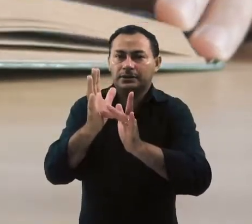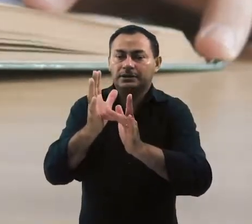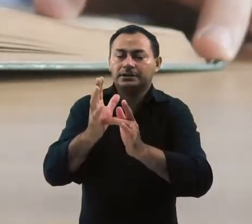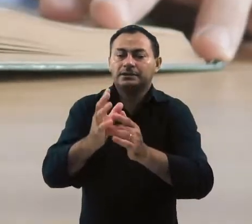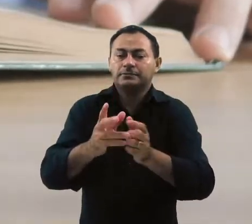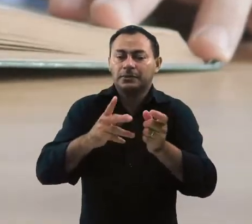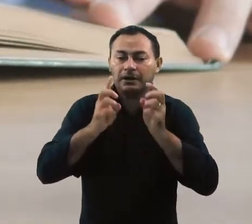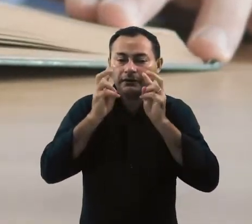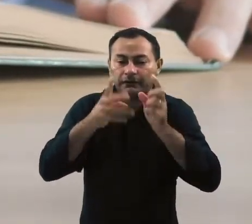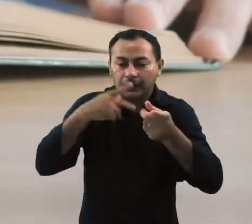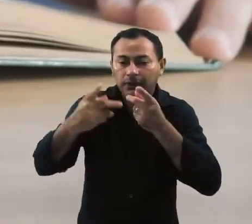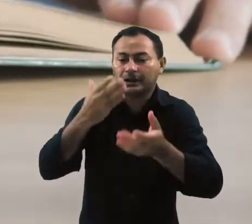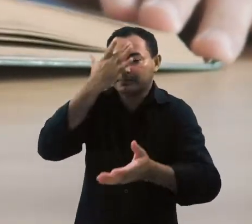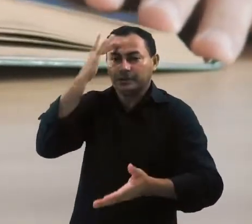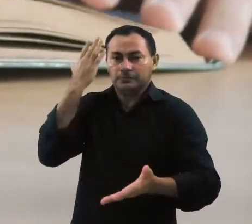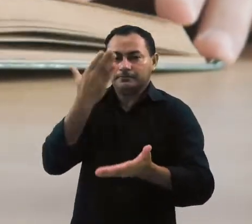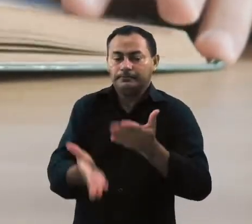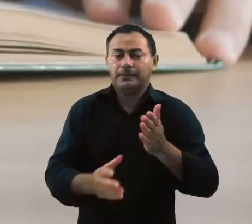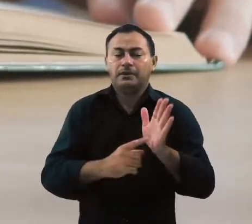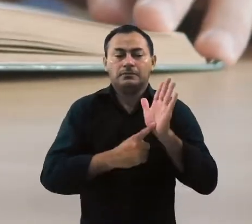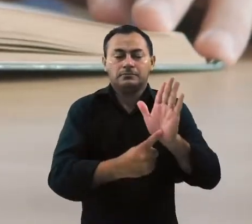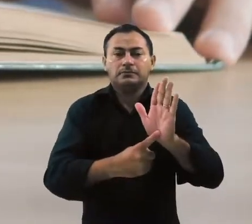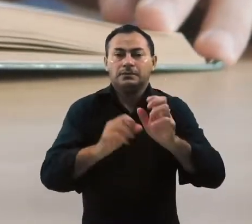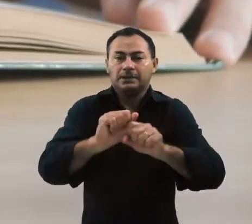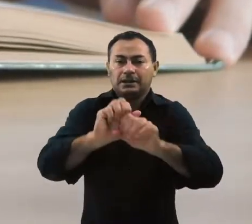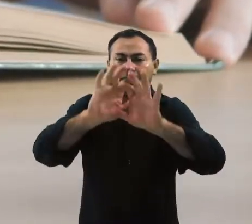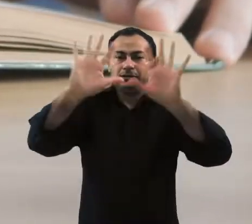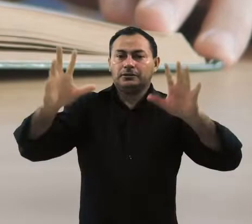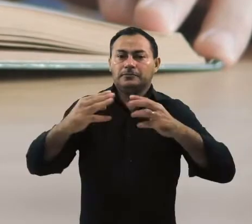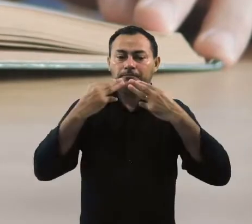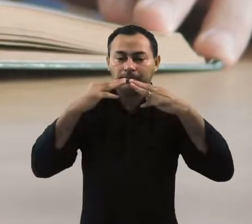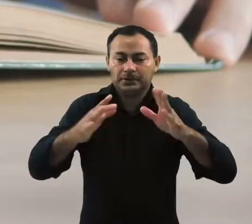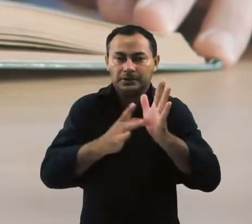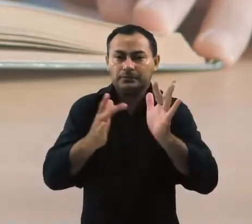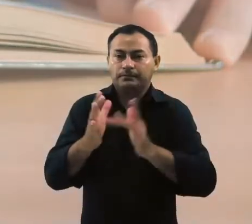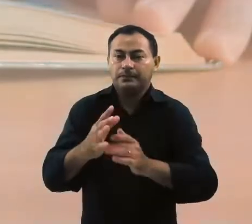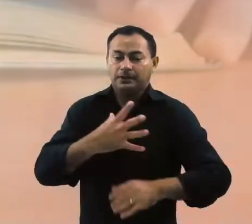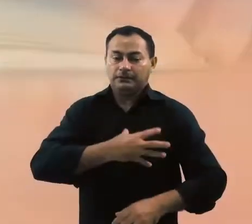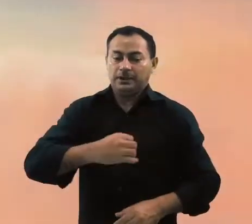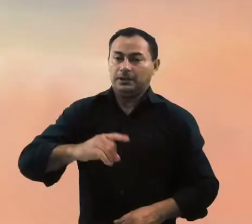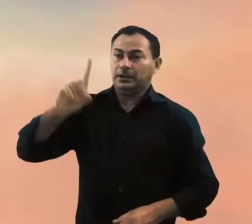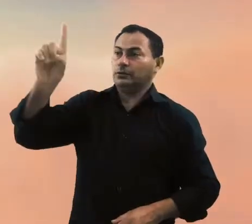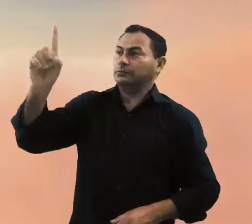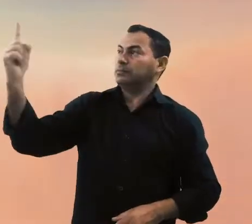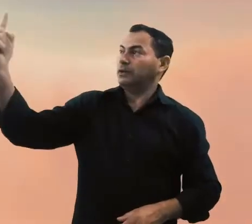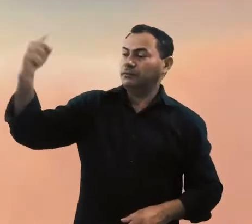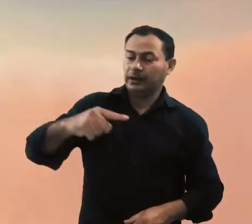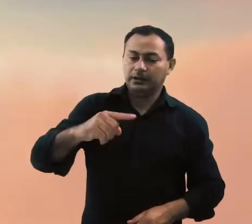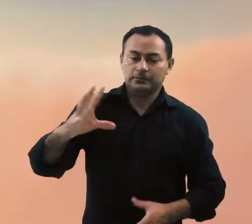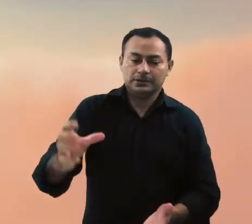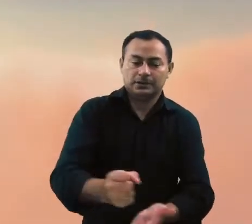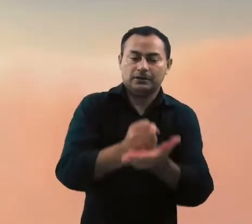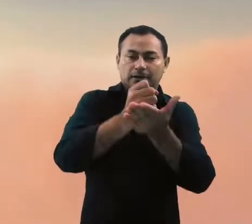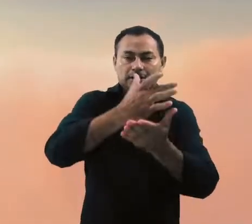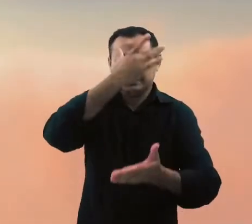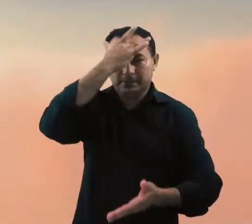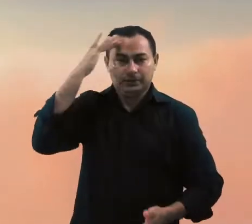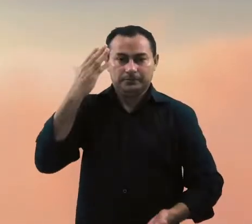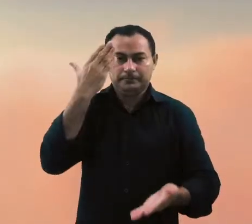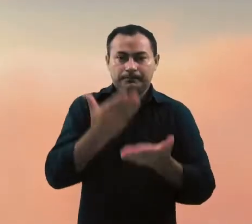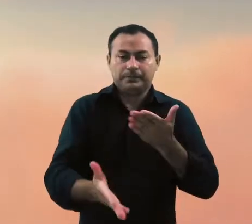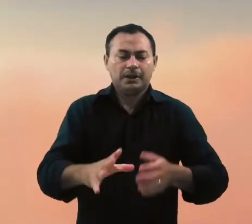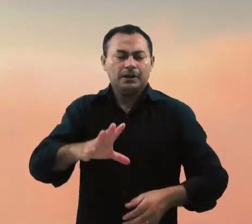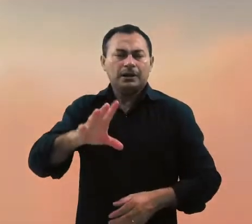perdido essa história termina com a declaração da missão de Jesus o filho do homem veio buscar e salvar o que estava